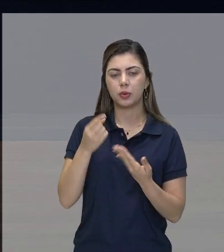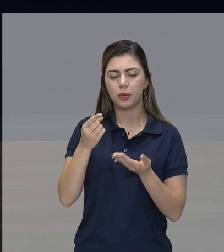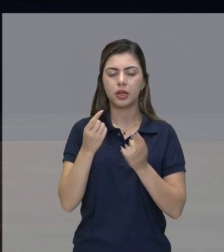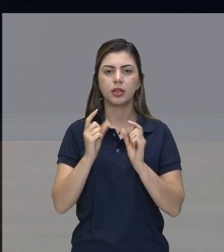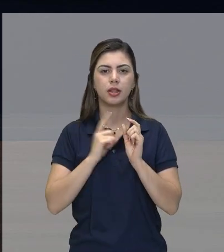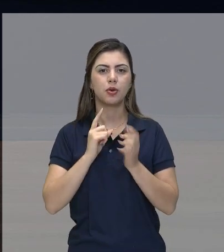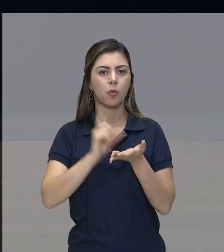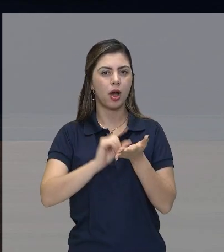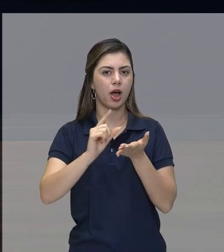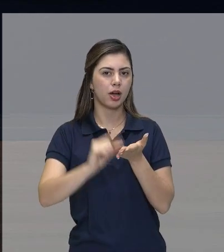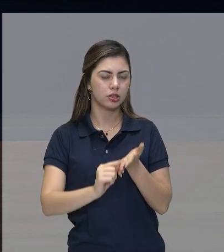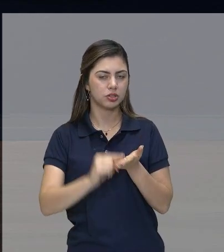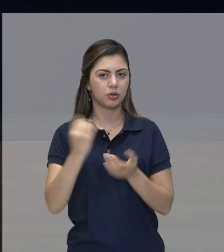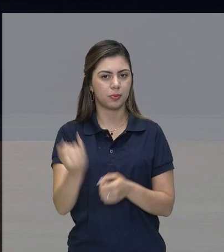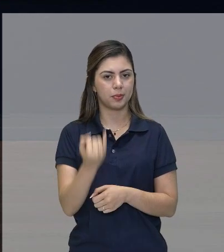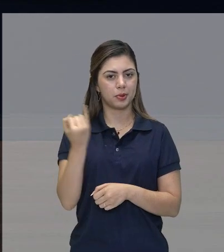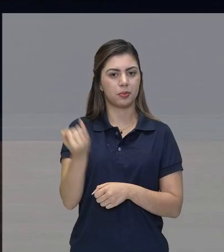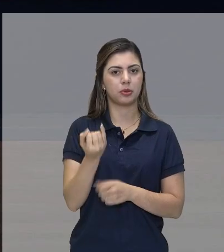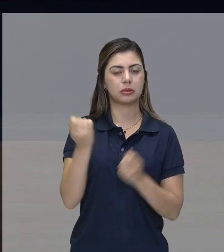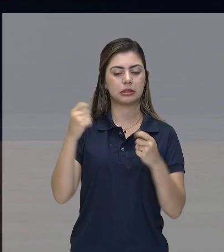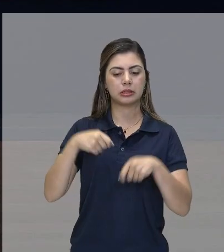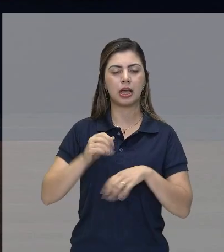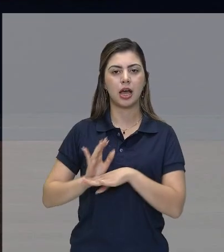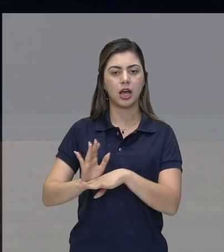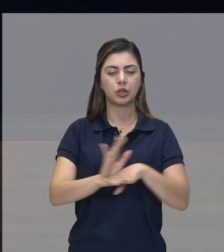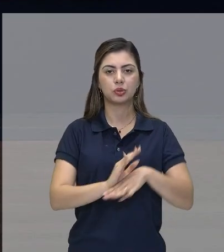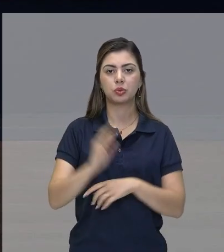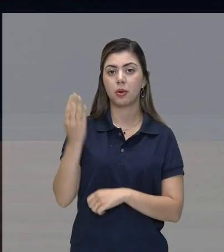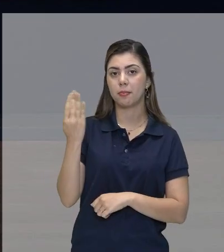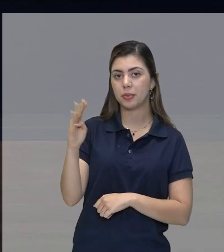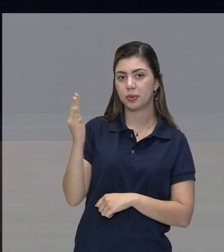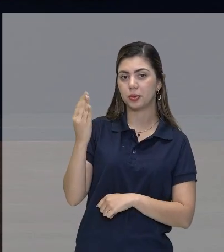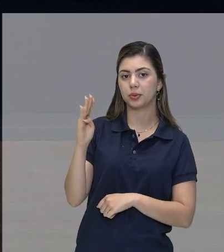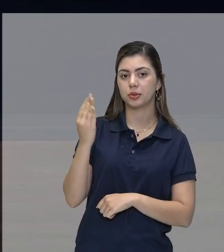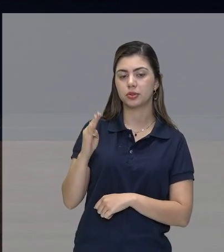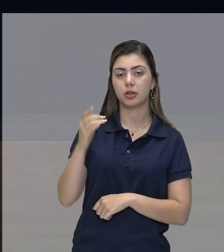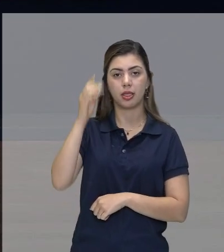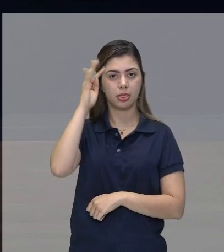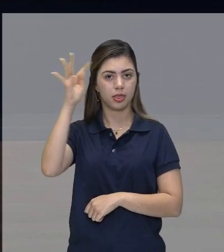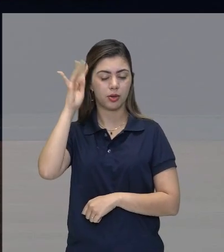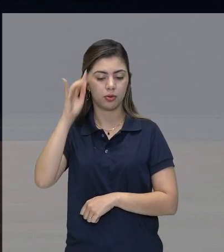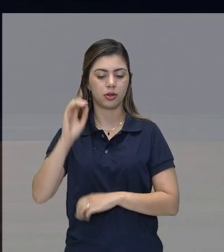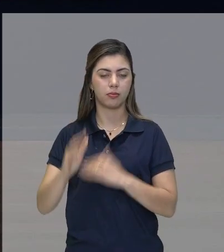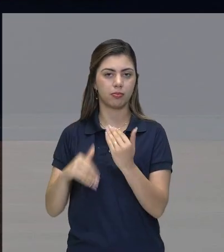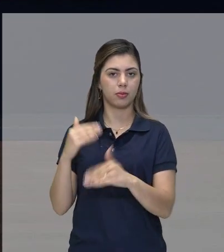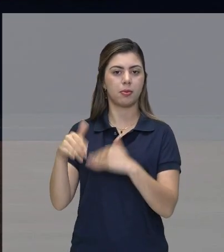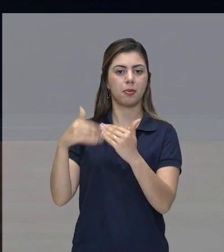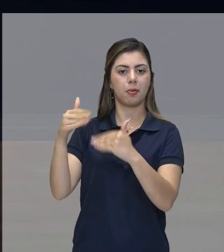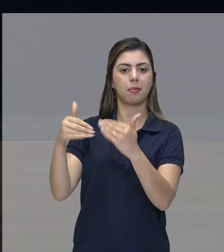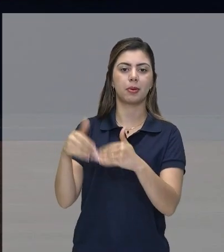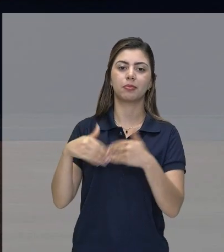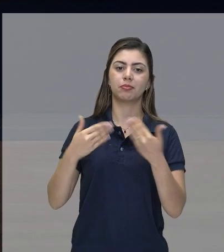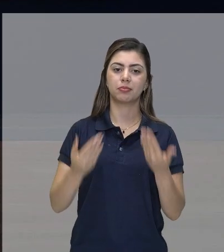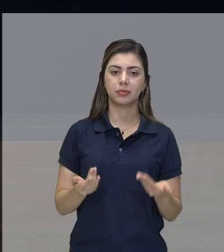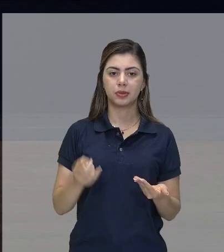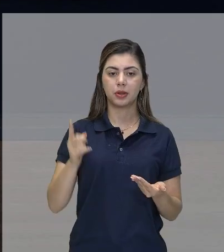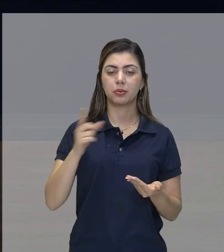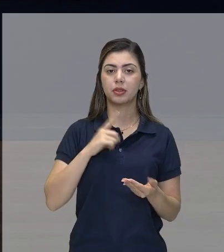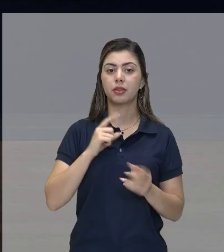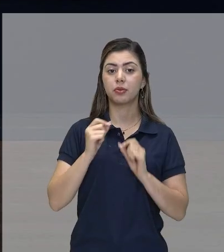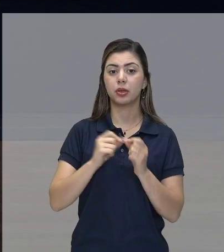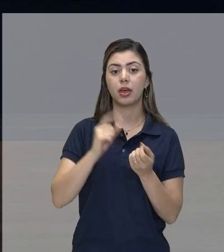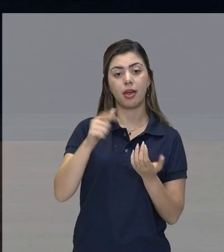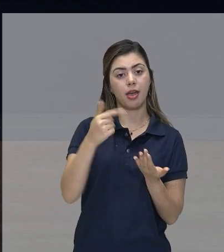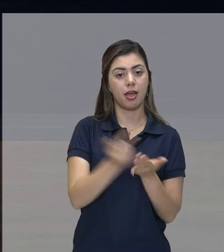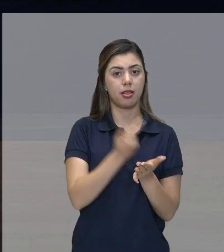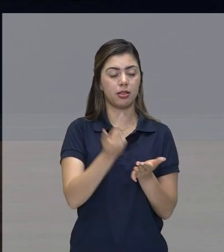importante, que revolucionou a biologia com a sua teoria da evolução, que foi justamente a publicação, né, no